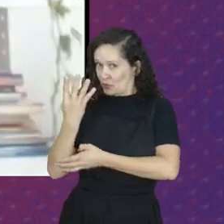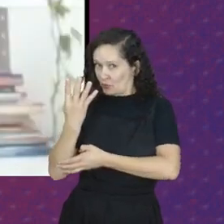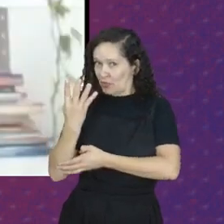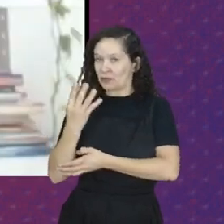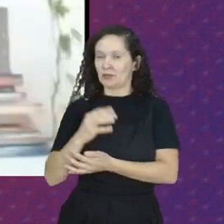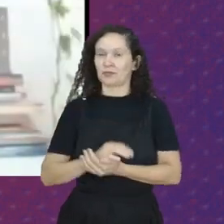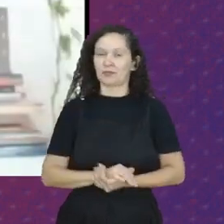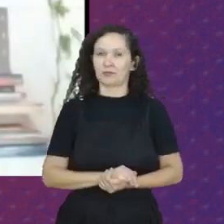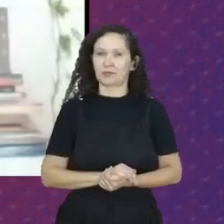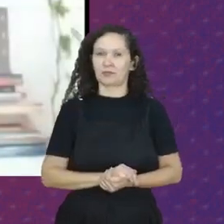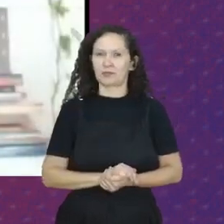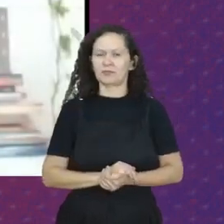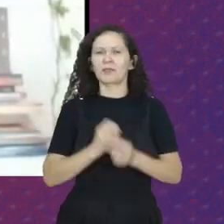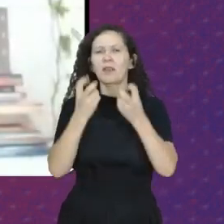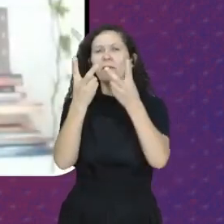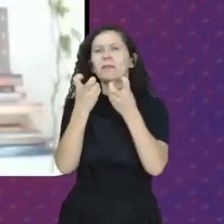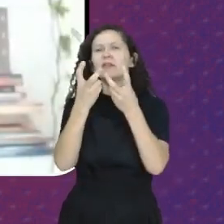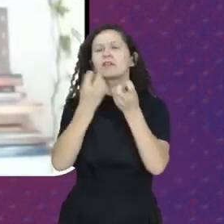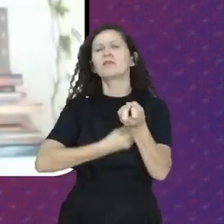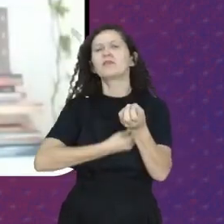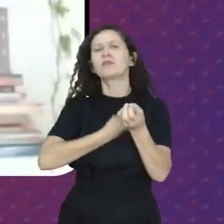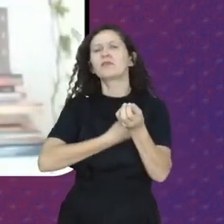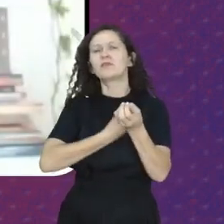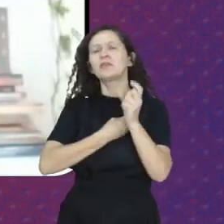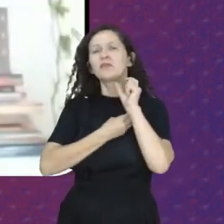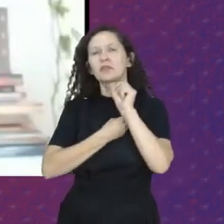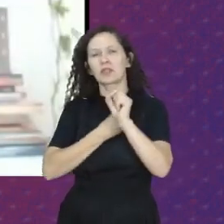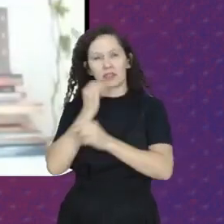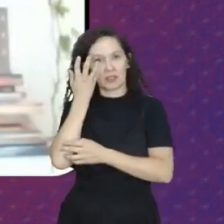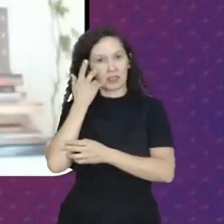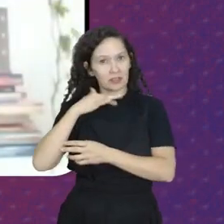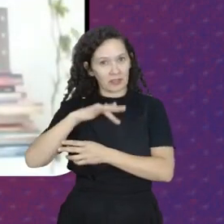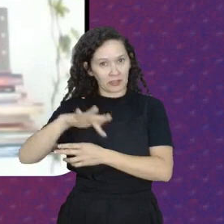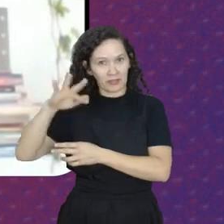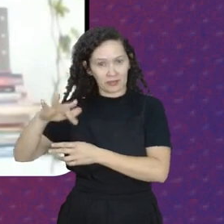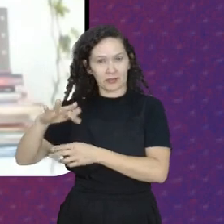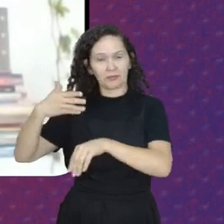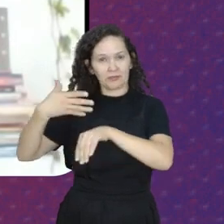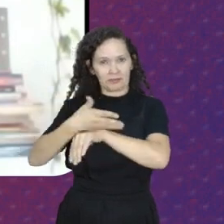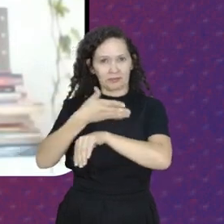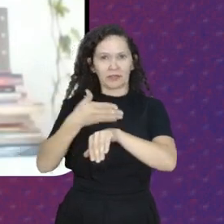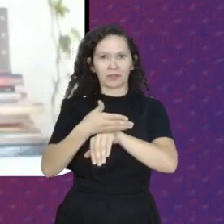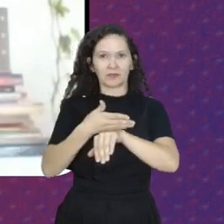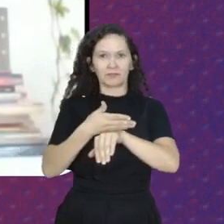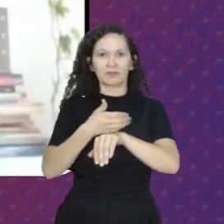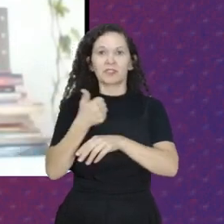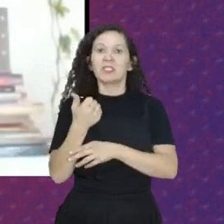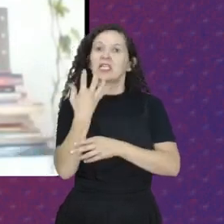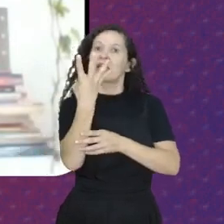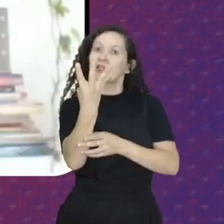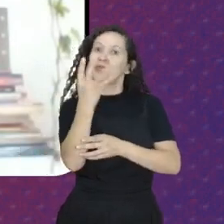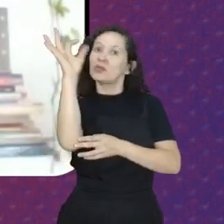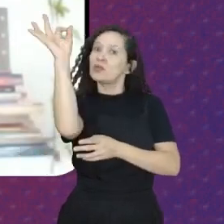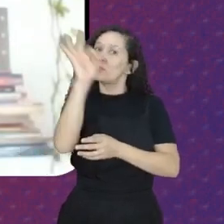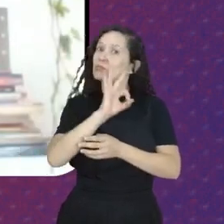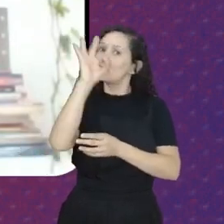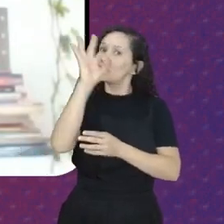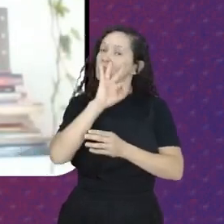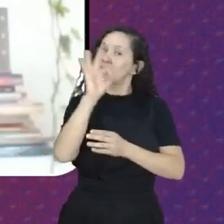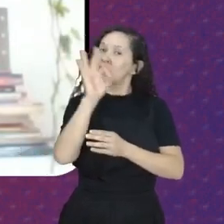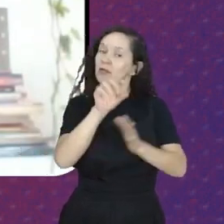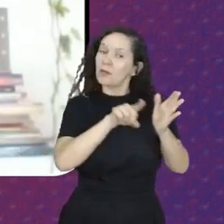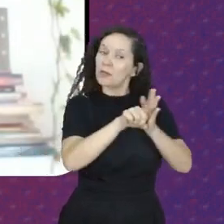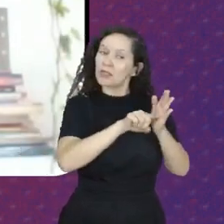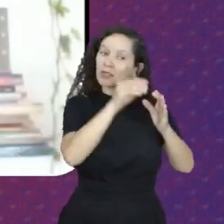idade, identificou a presença dessas crianças em 14% dos domicílios